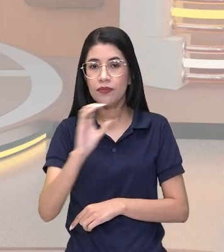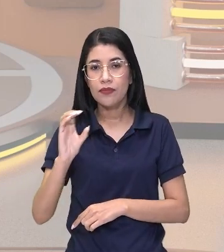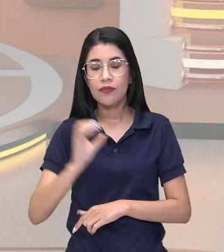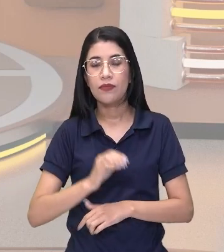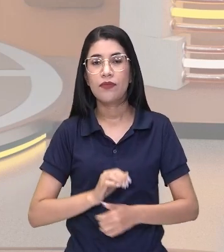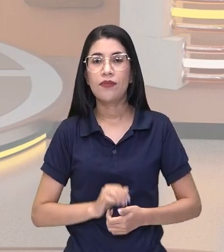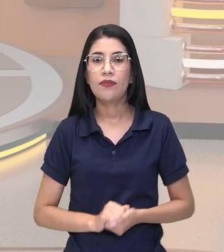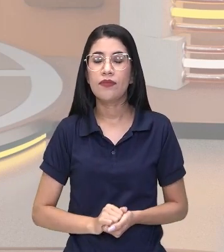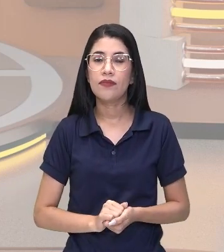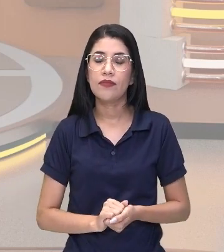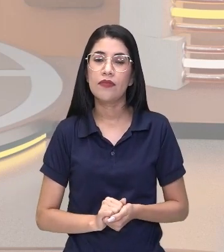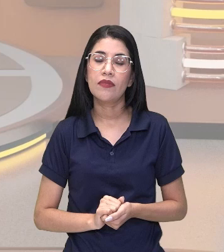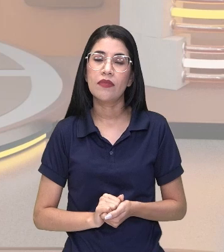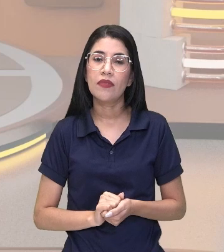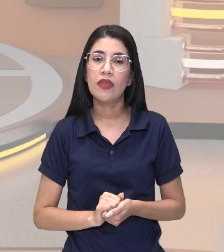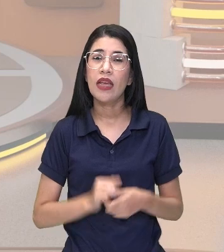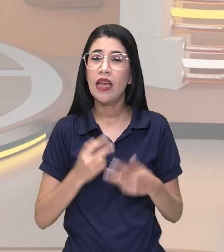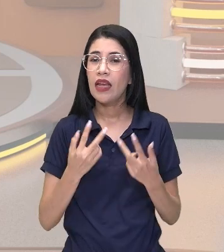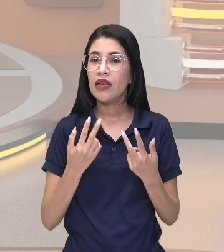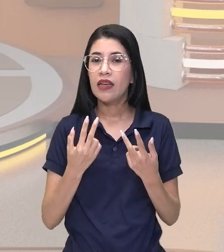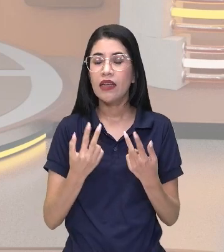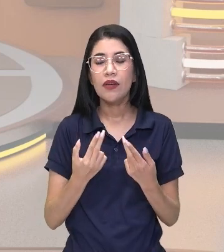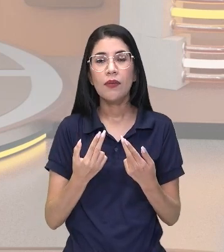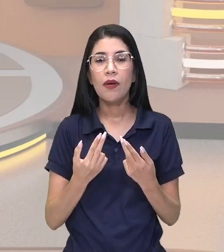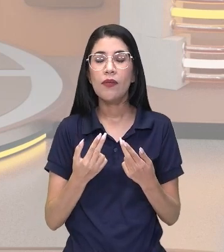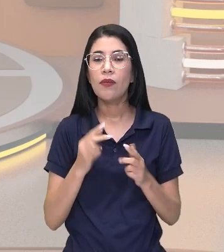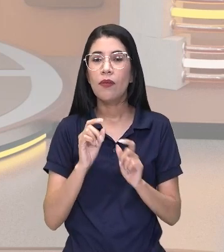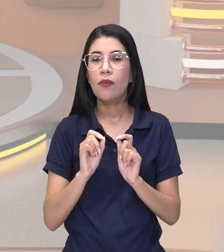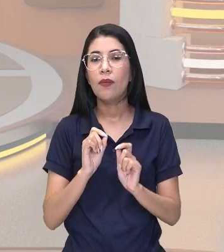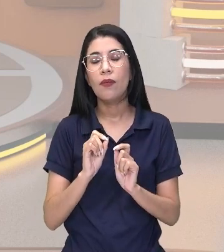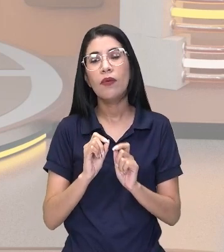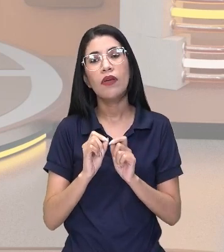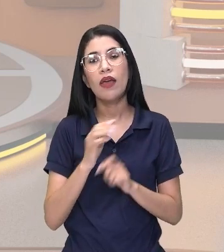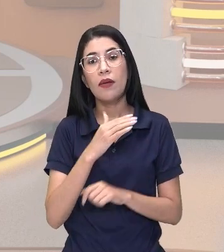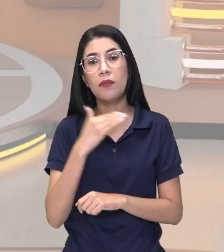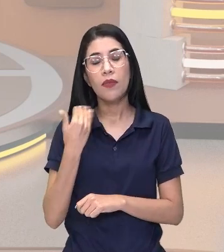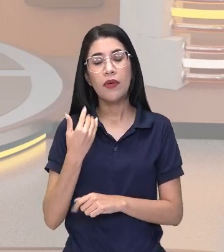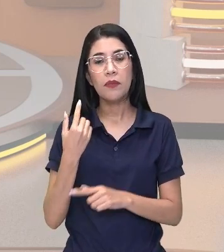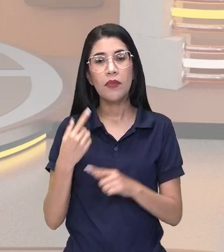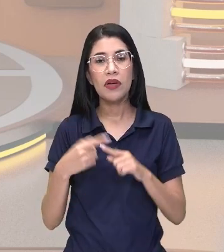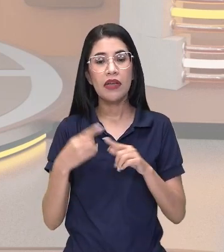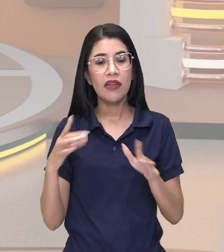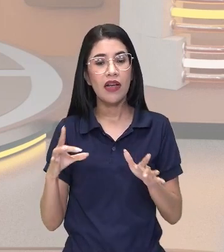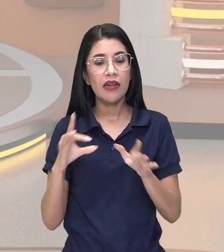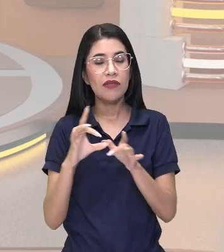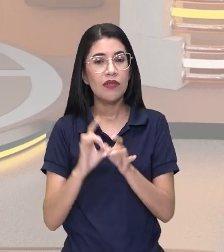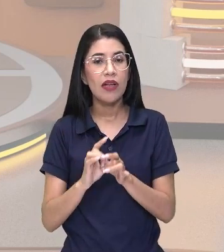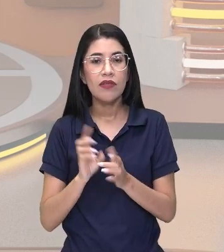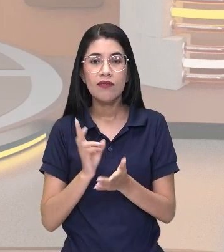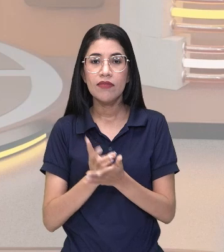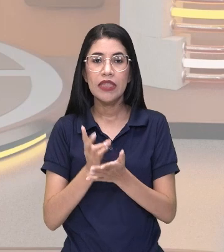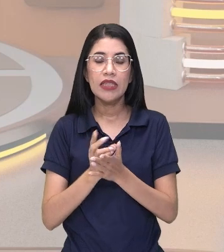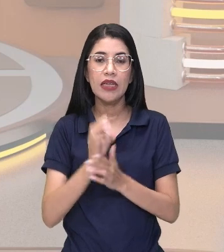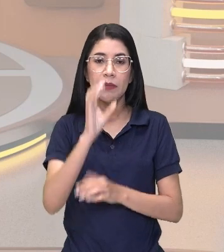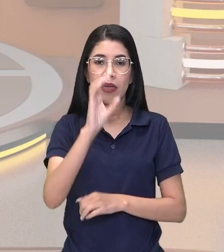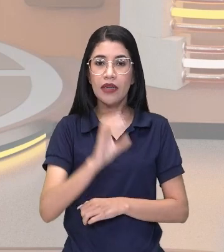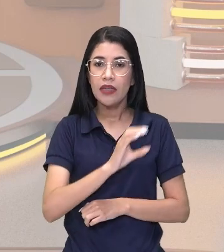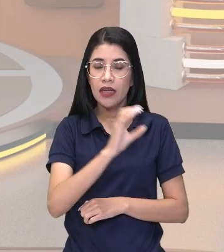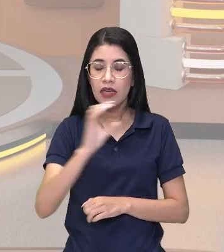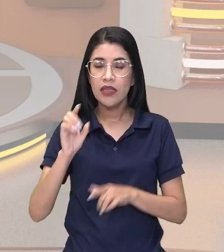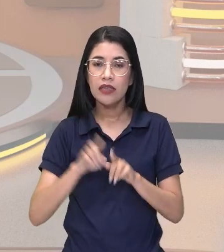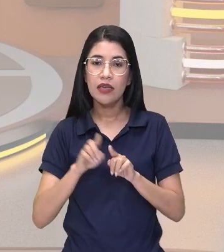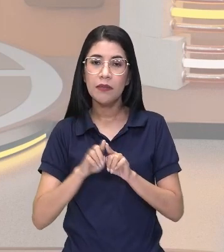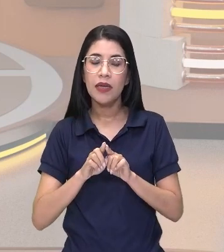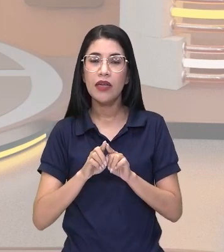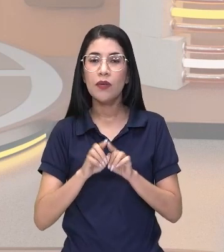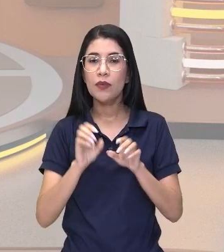momento. E isso era mesmo que a morte. Por quê? Porque tudo estava vinculado ali com a igreja e com o pensamento dogmático que a igreja